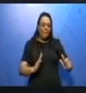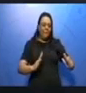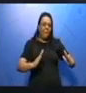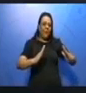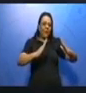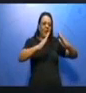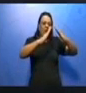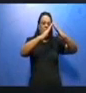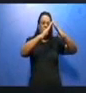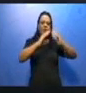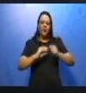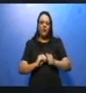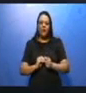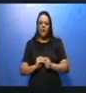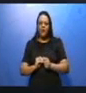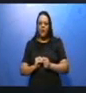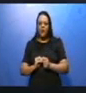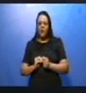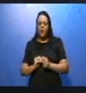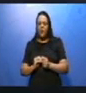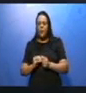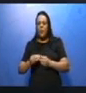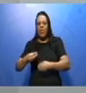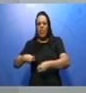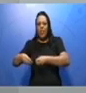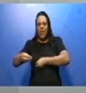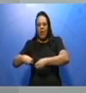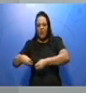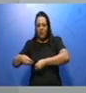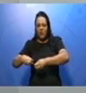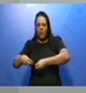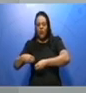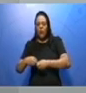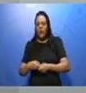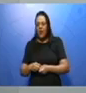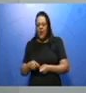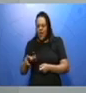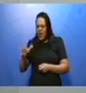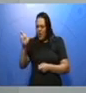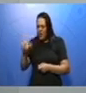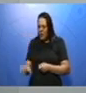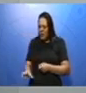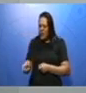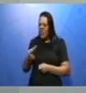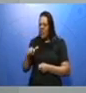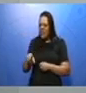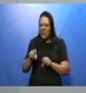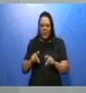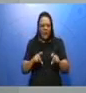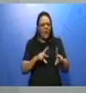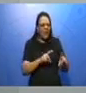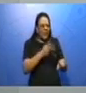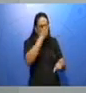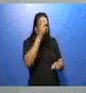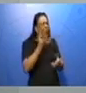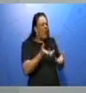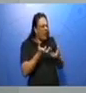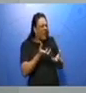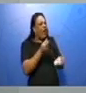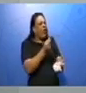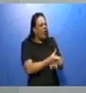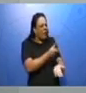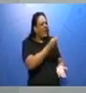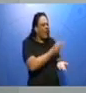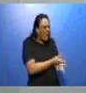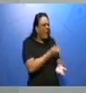oferecendo, então, materiais para ele, né, artigos, sabe, aquelas pessoas que vão abordar os turistas e ficam oferecendo e